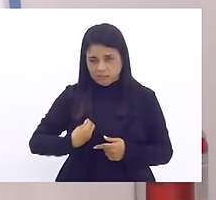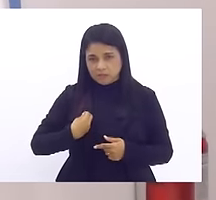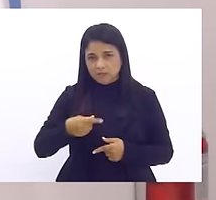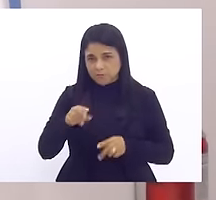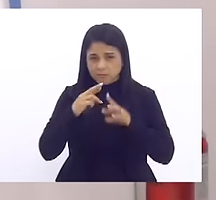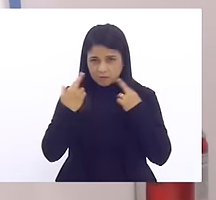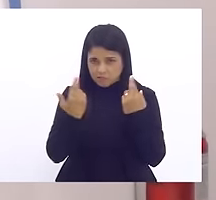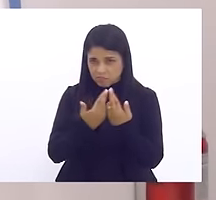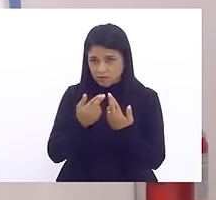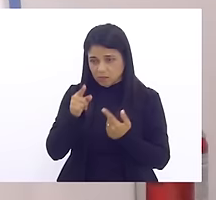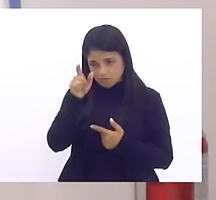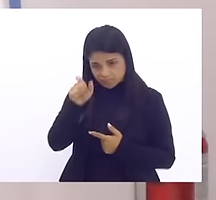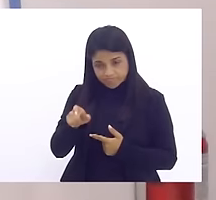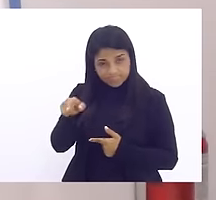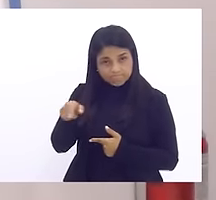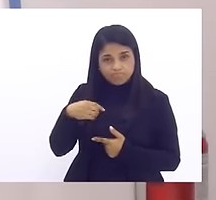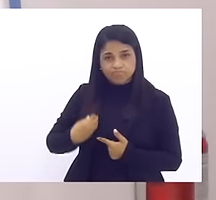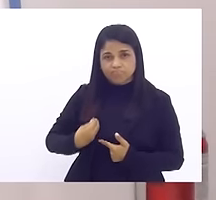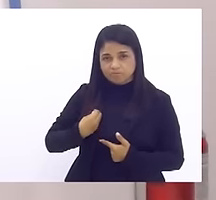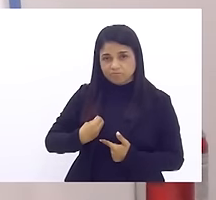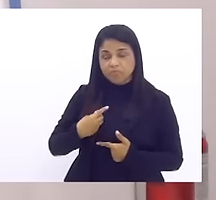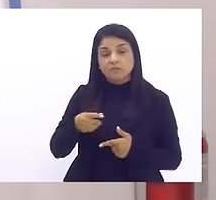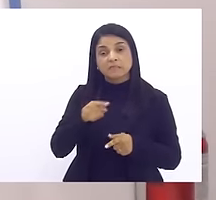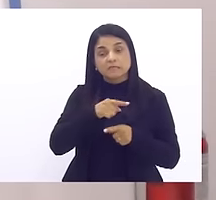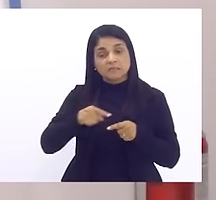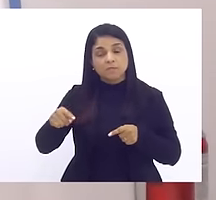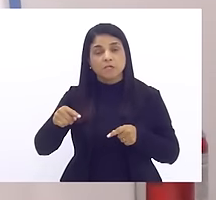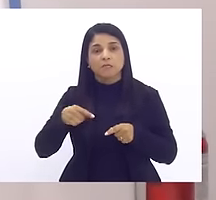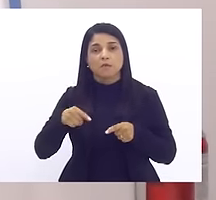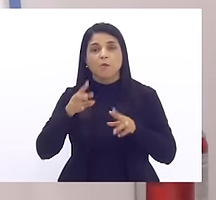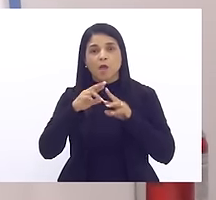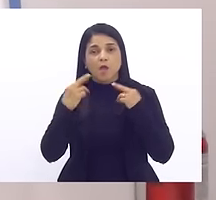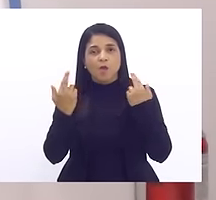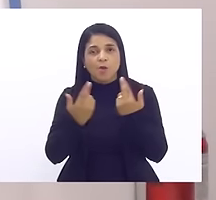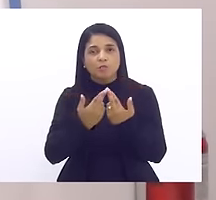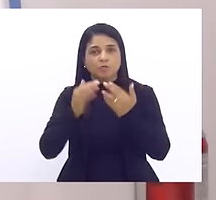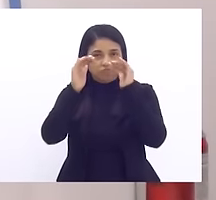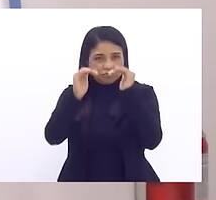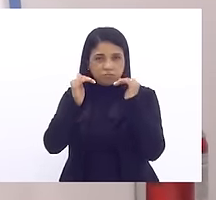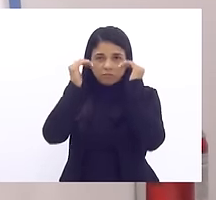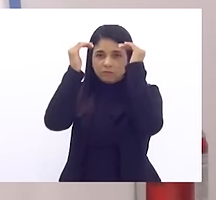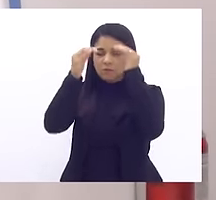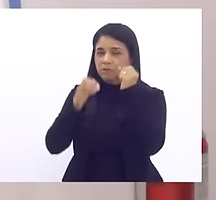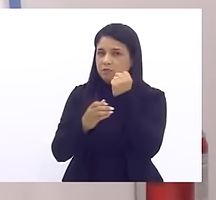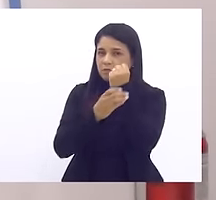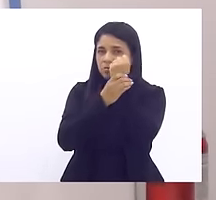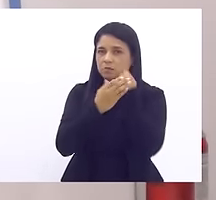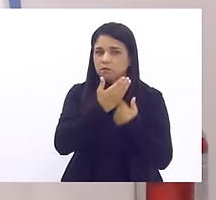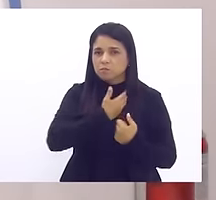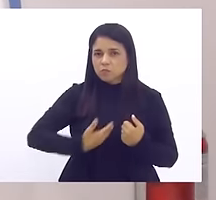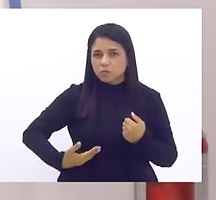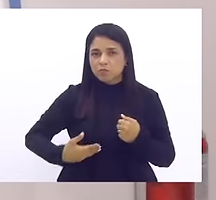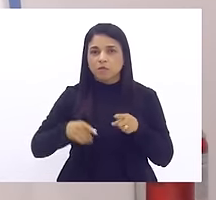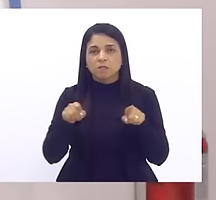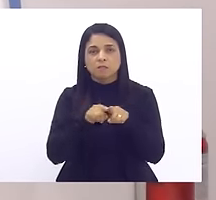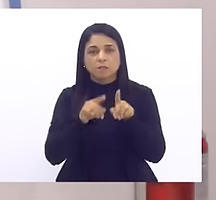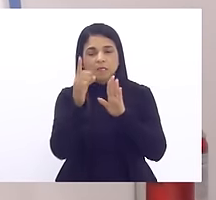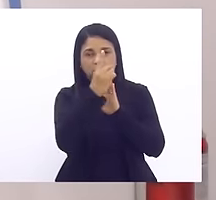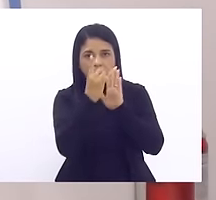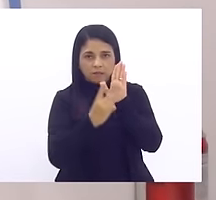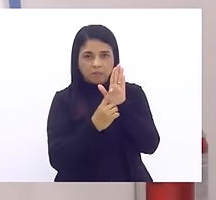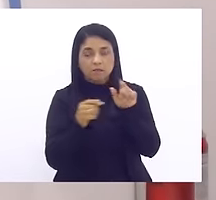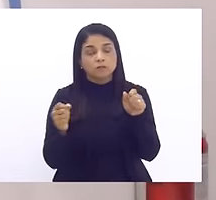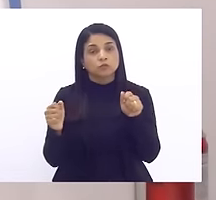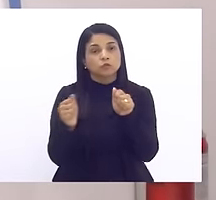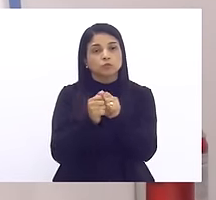dessa reunião ainda essa semana nós teremos uma reunião com as autoridades da Segurança Pública com o Detran e com o